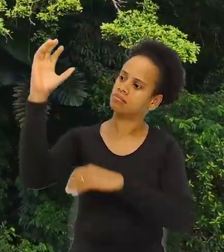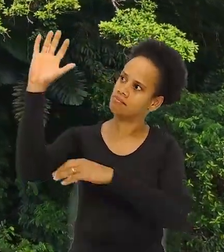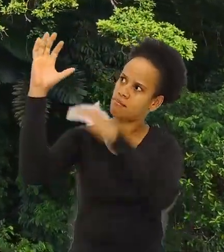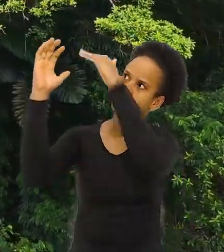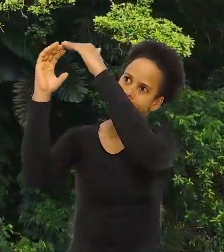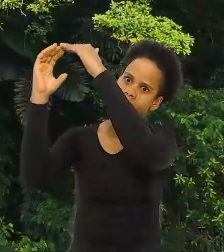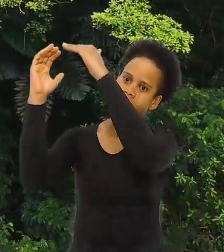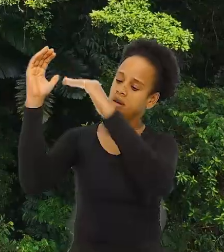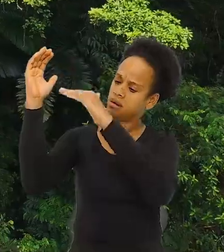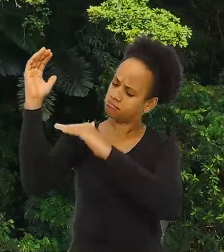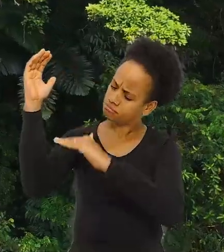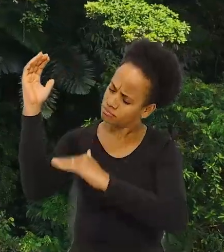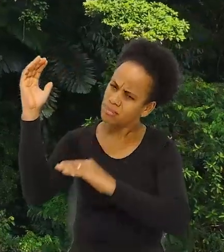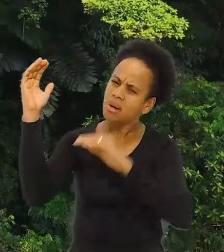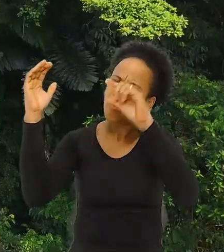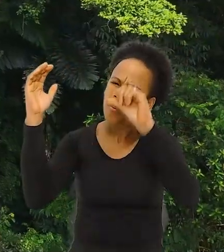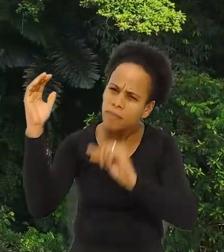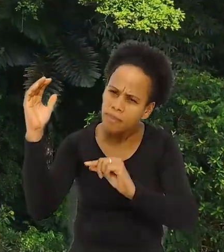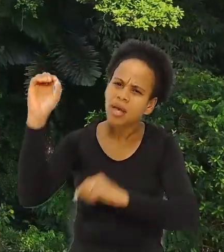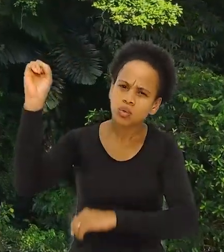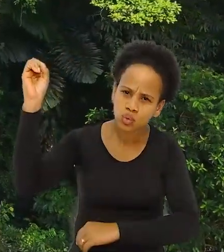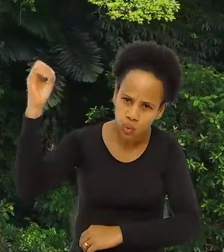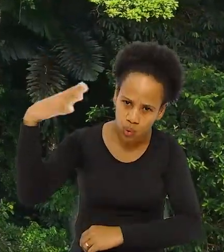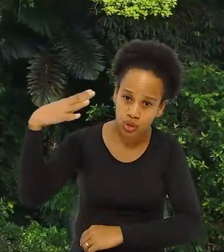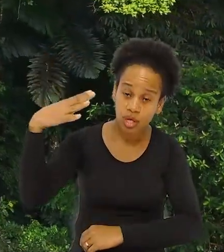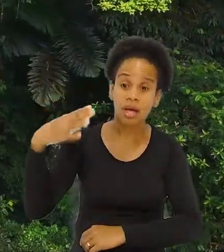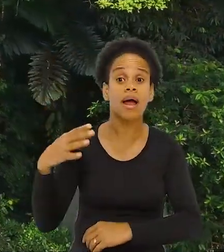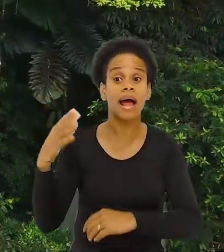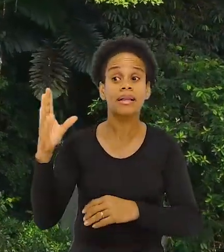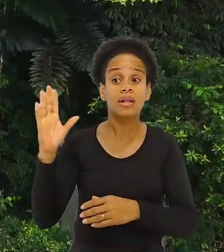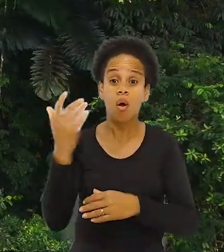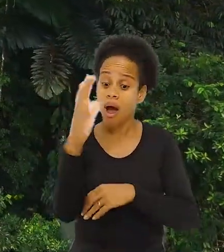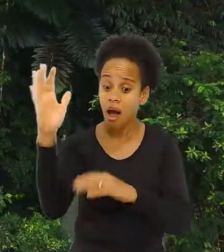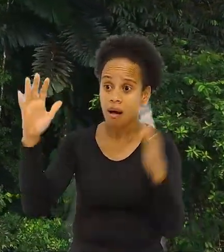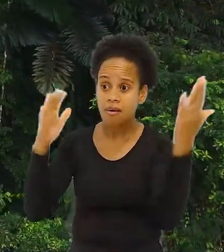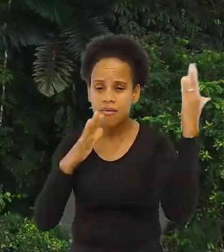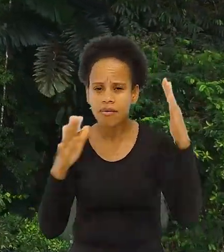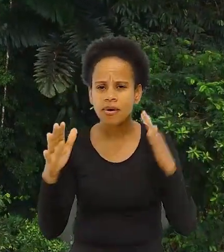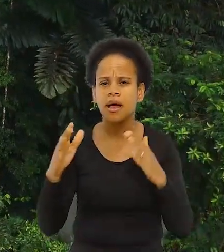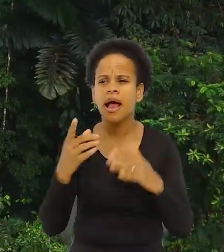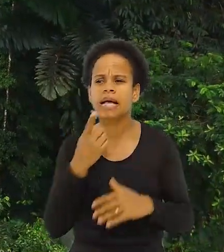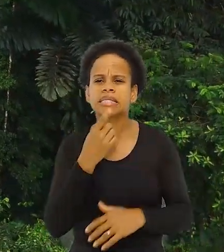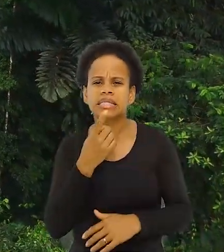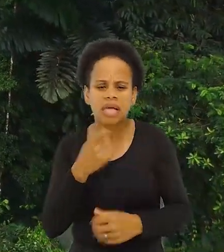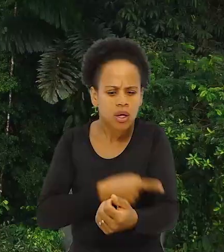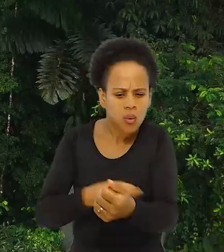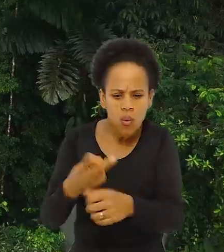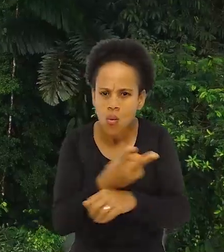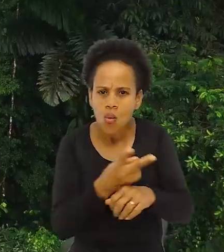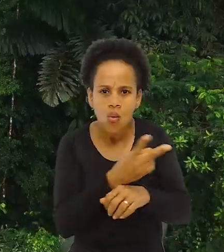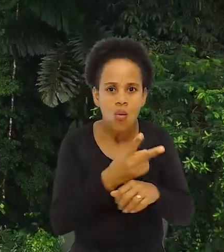da floresta. Com isso, dentro das matas, a procura por sangue por parte